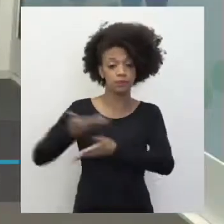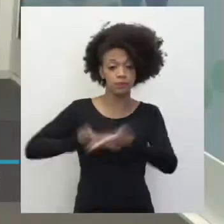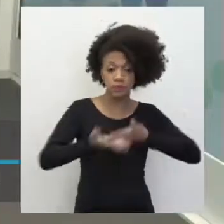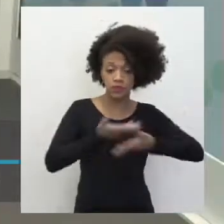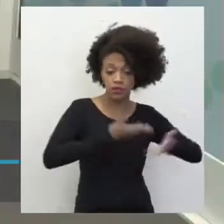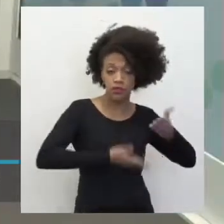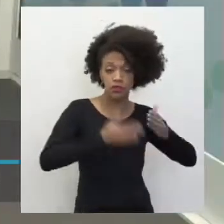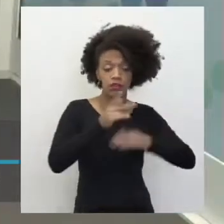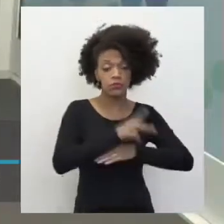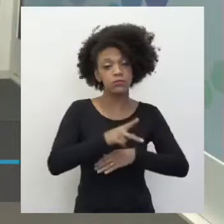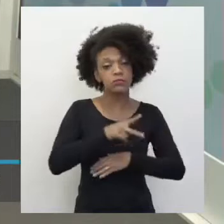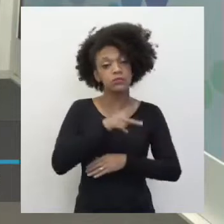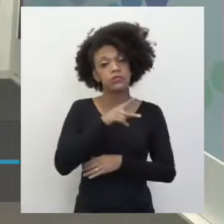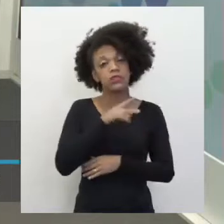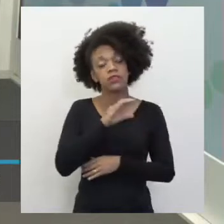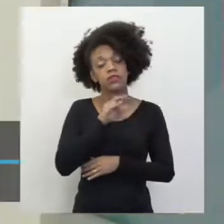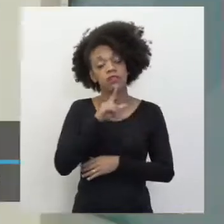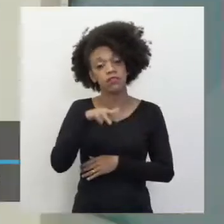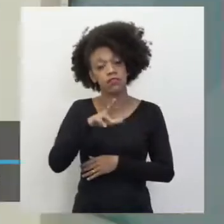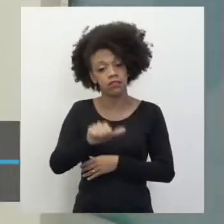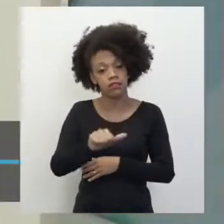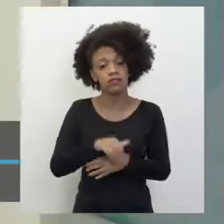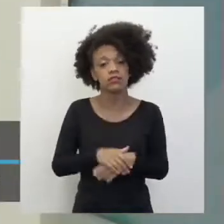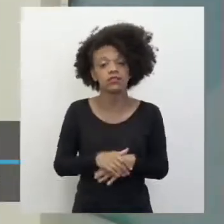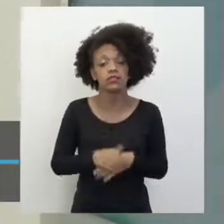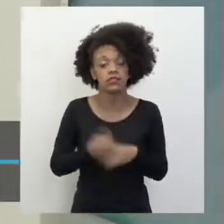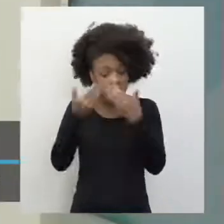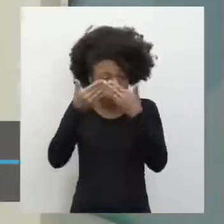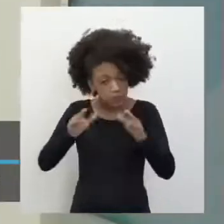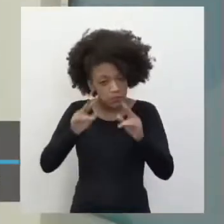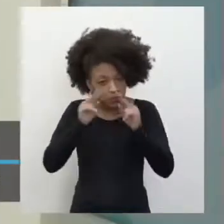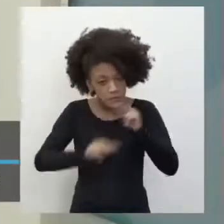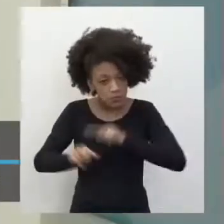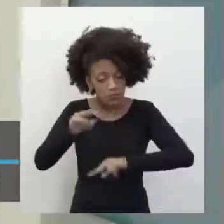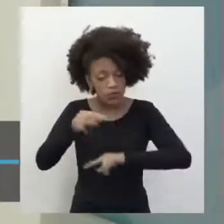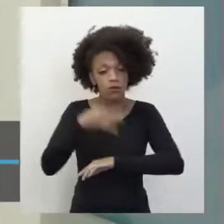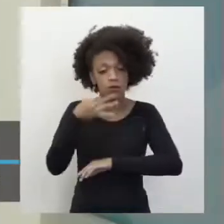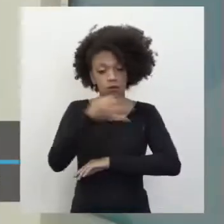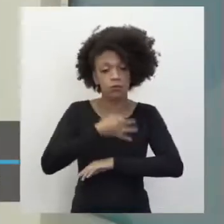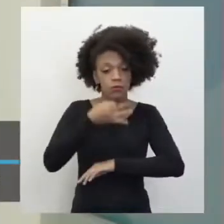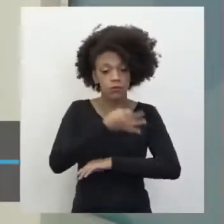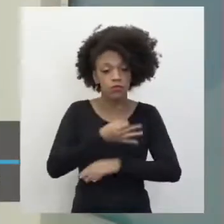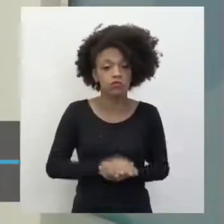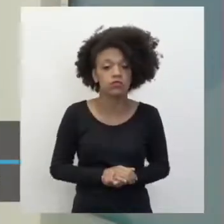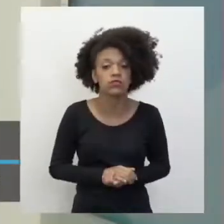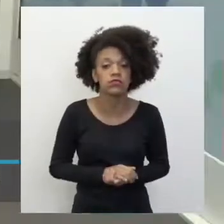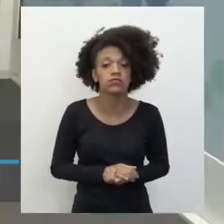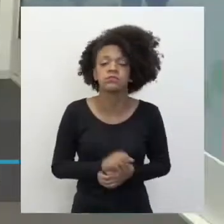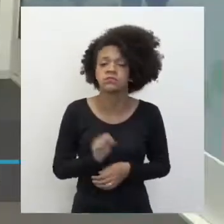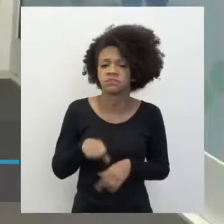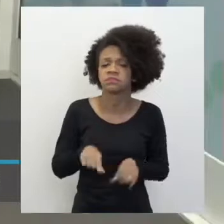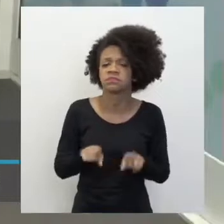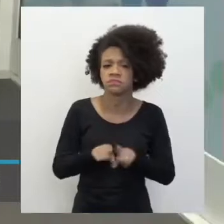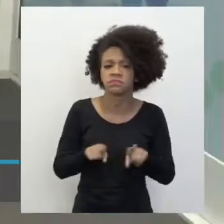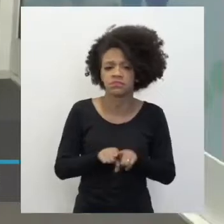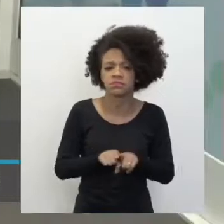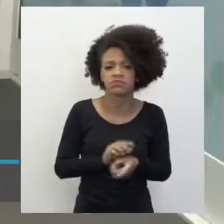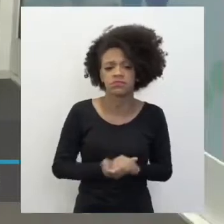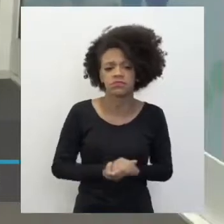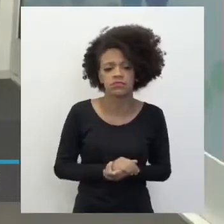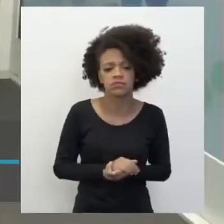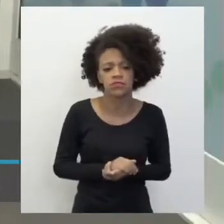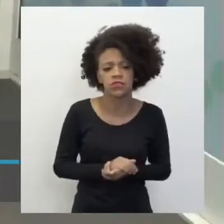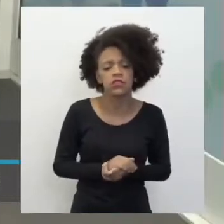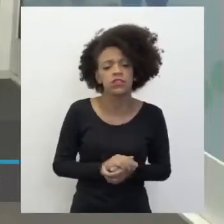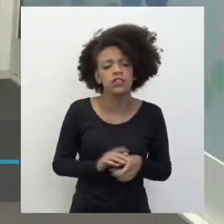Clara. Ampliar os nossos horizontes em relação às outras culturas também. Também. E